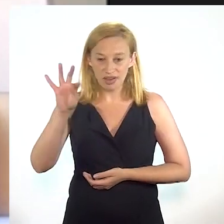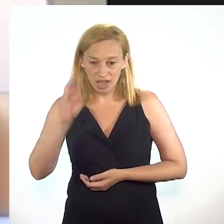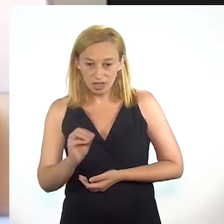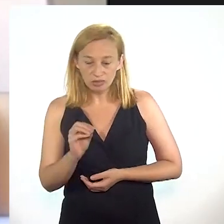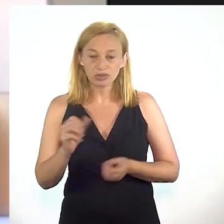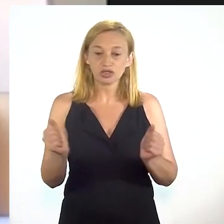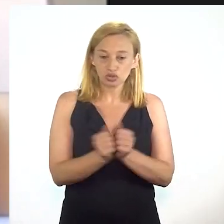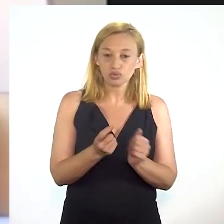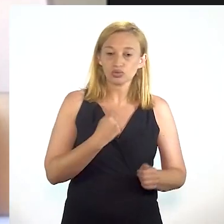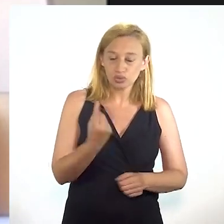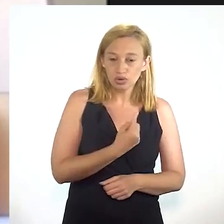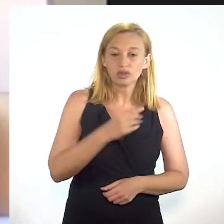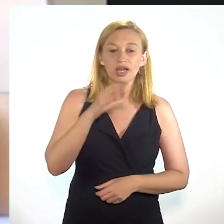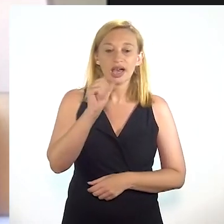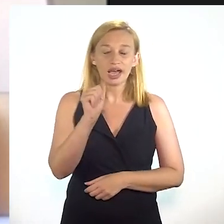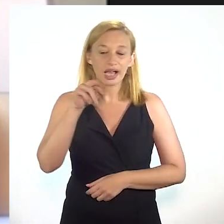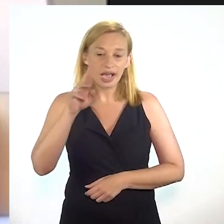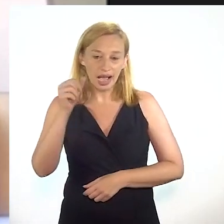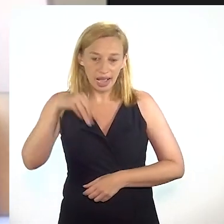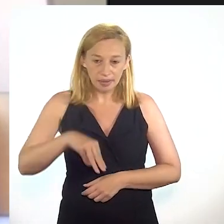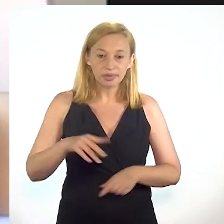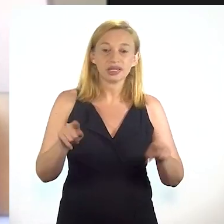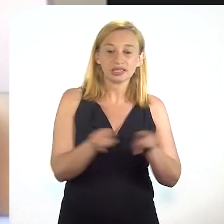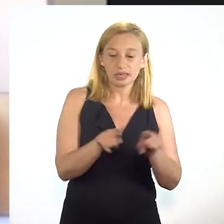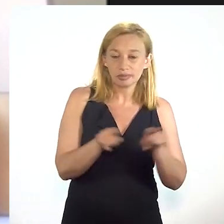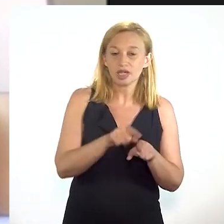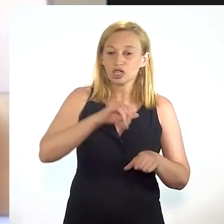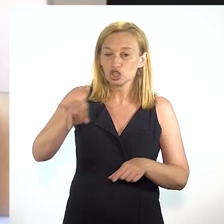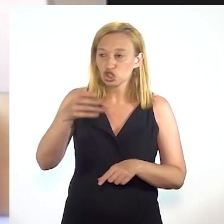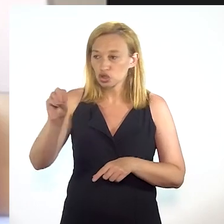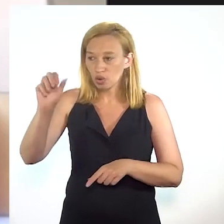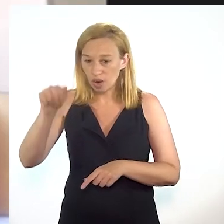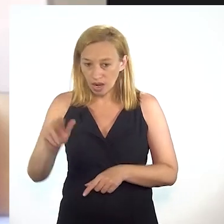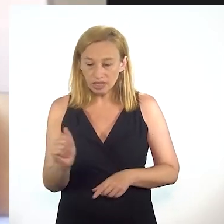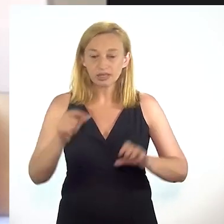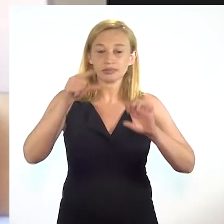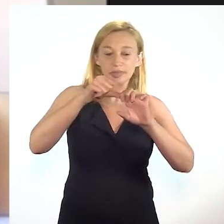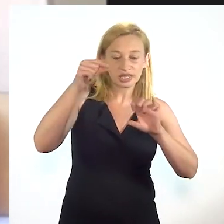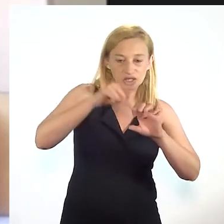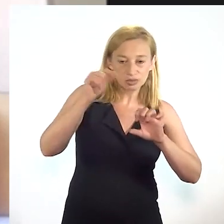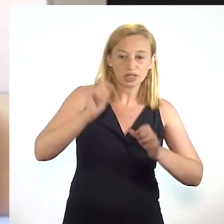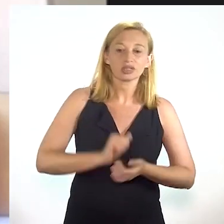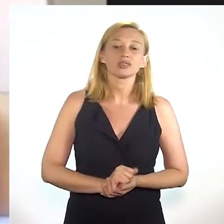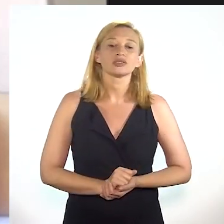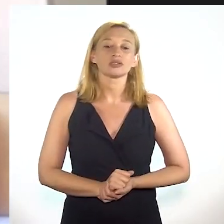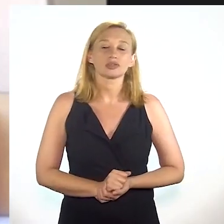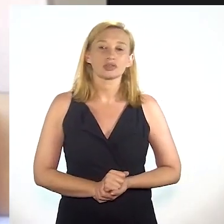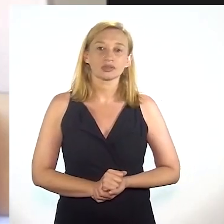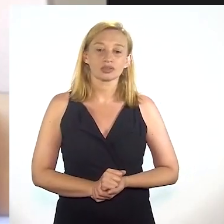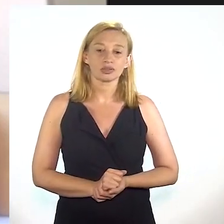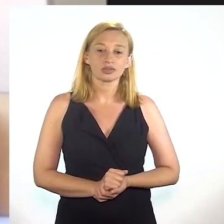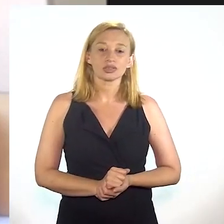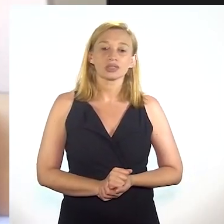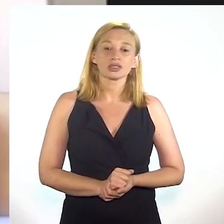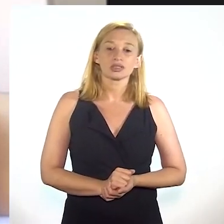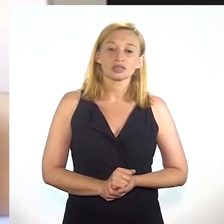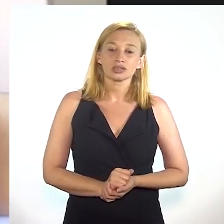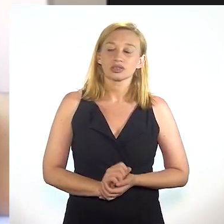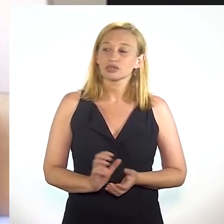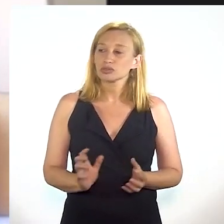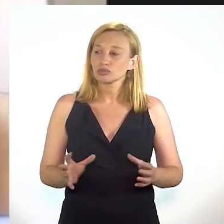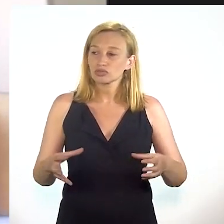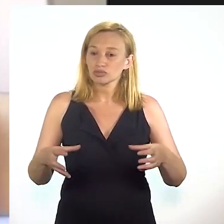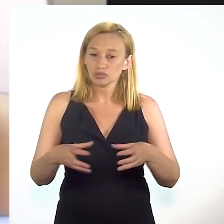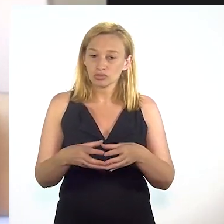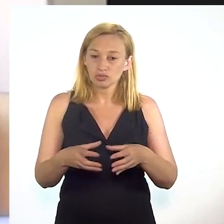também já há algum tempo, a Carmen e Joana, que são empreendimentos e